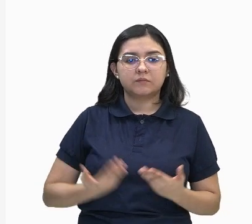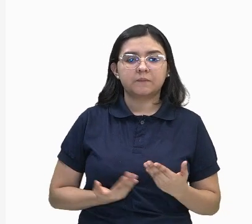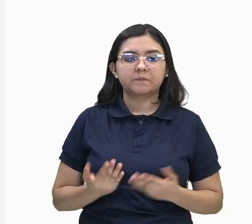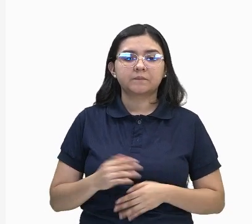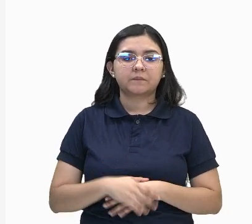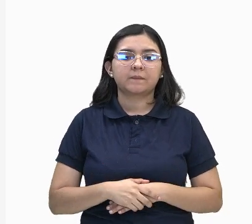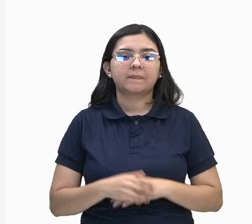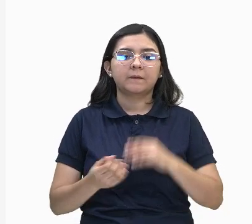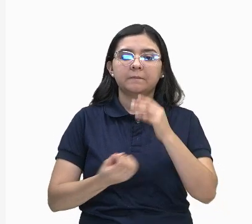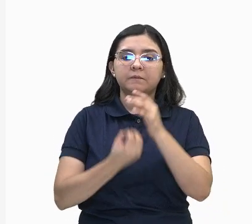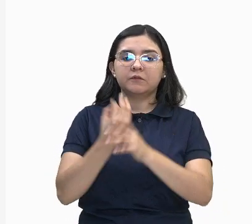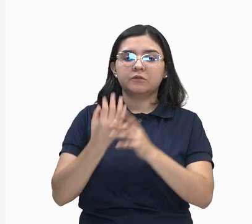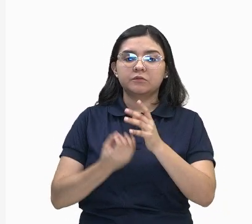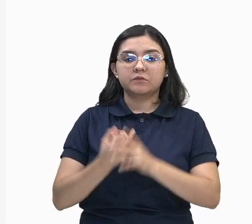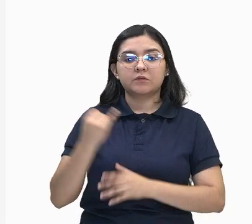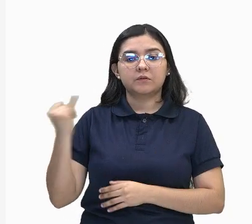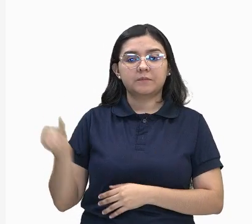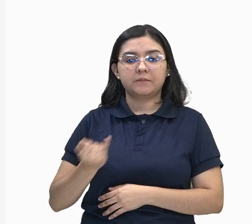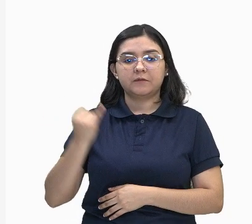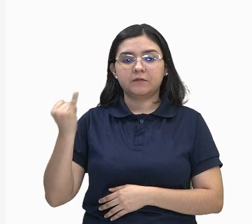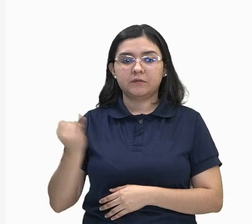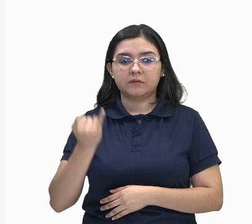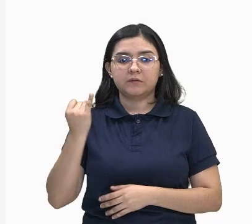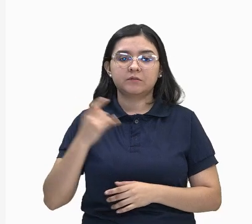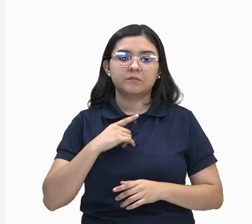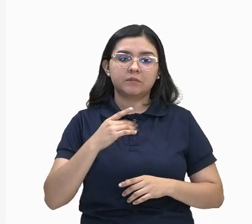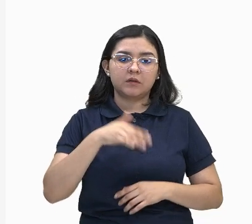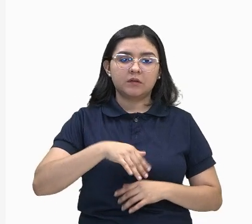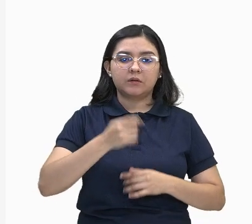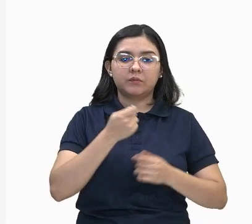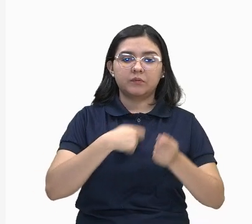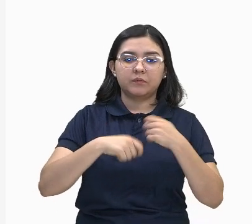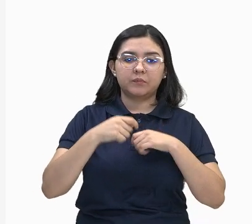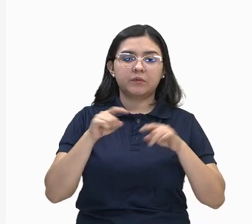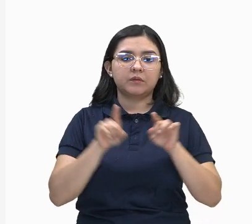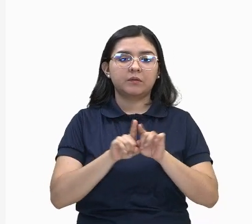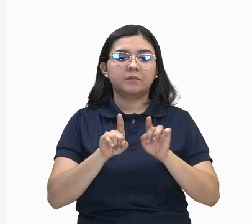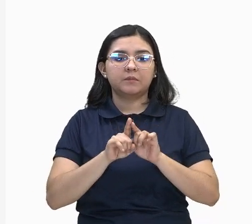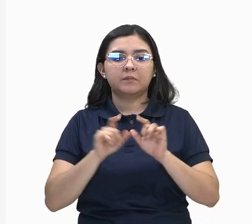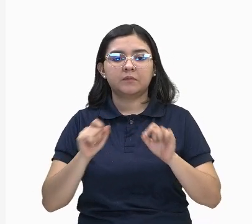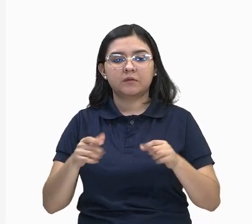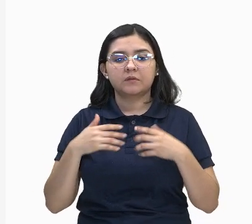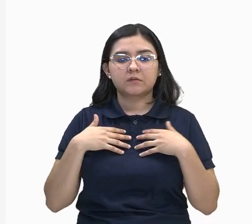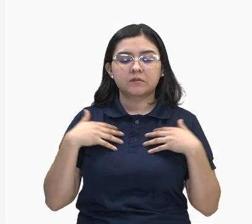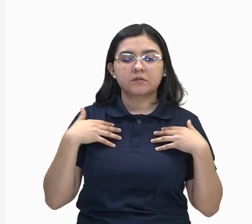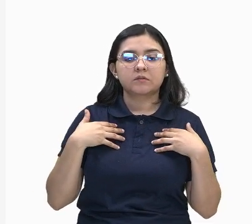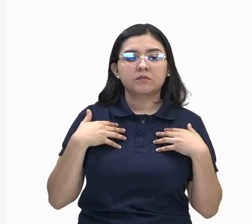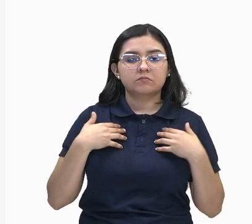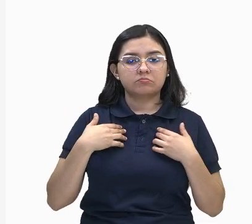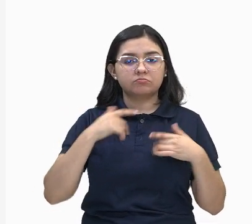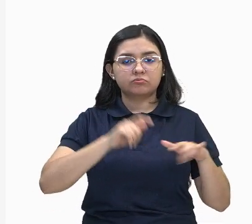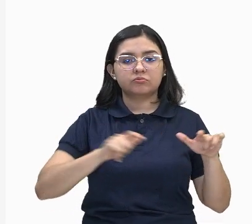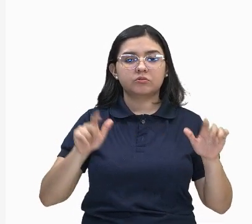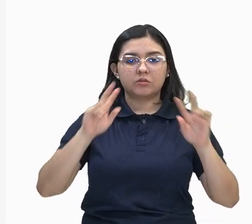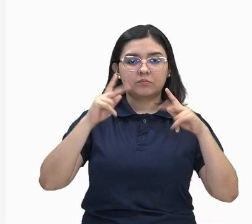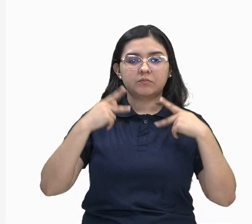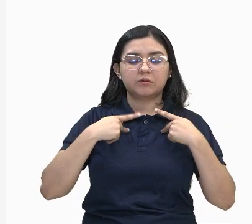A produção é fundamental para a economia e para a satisfação